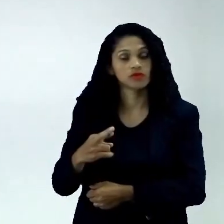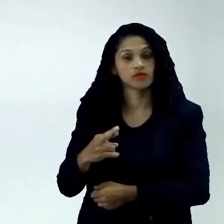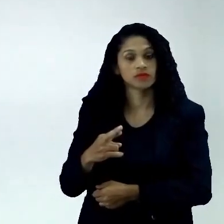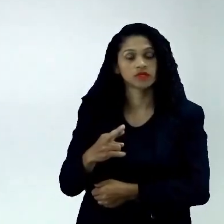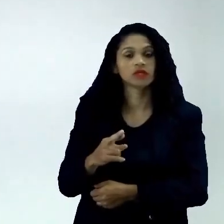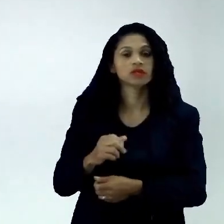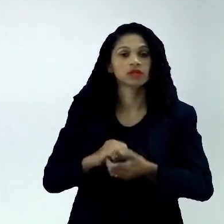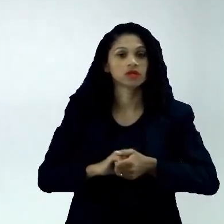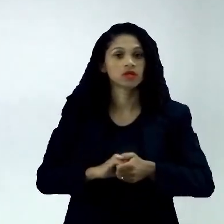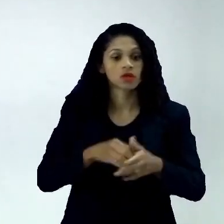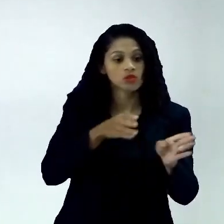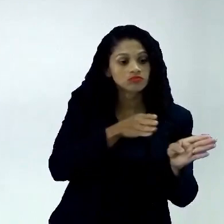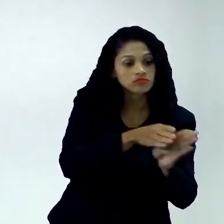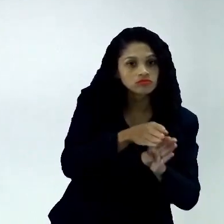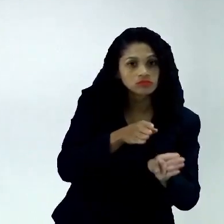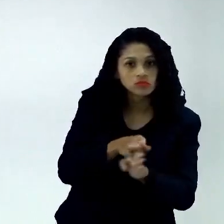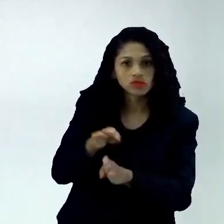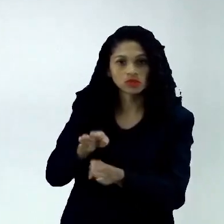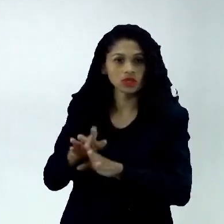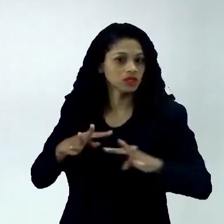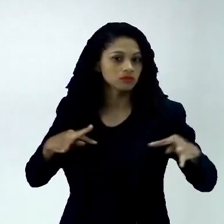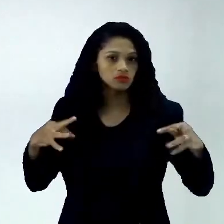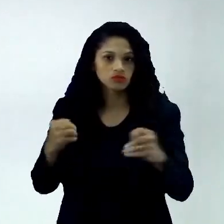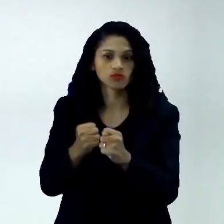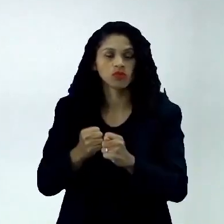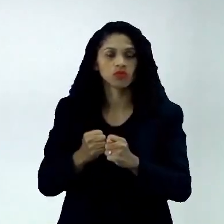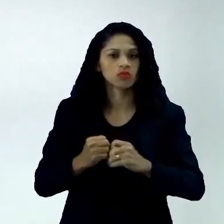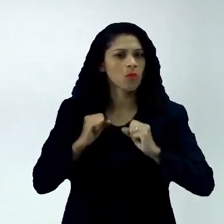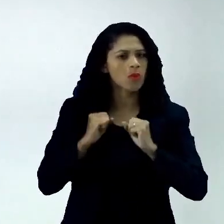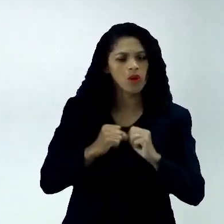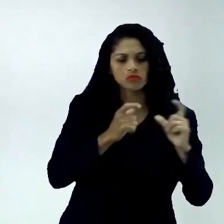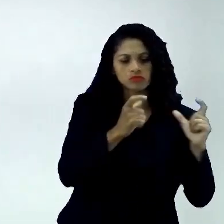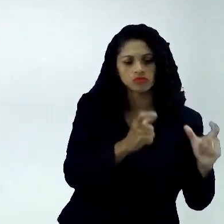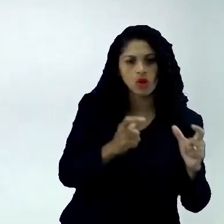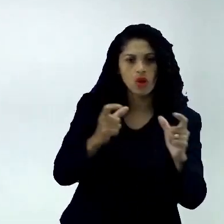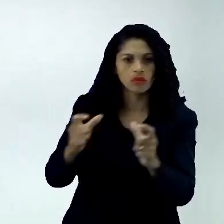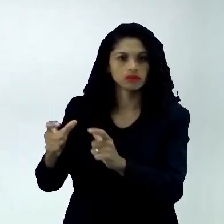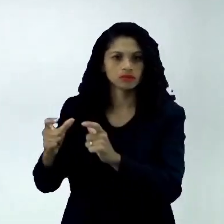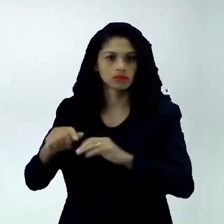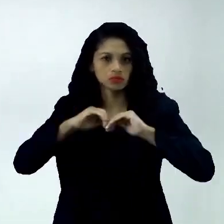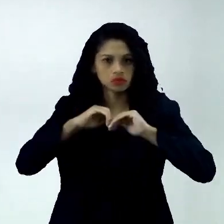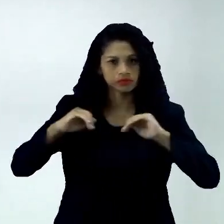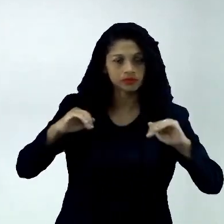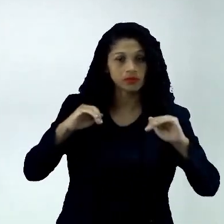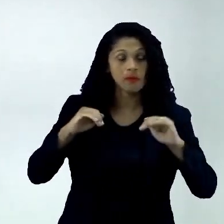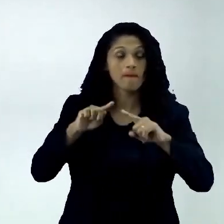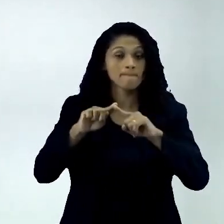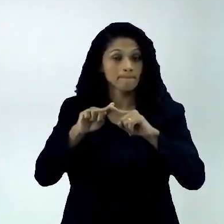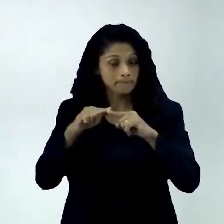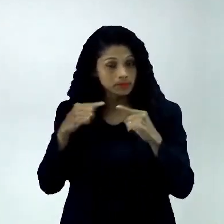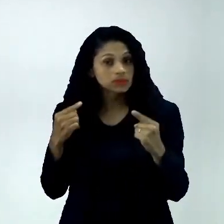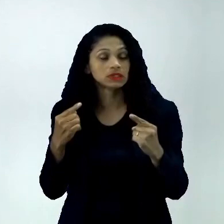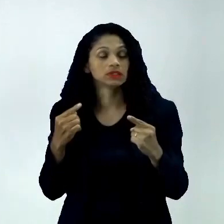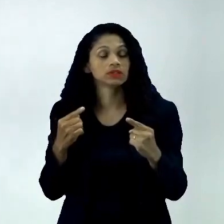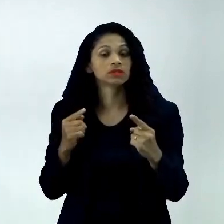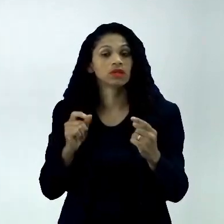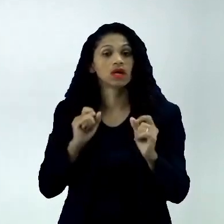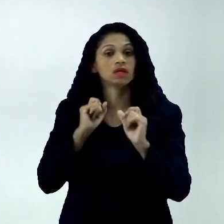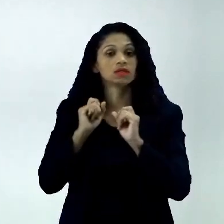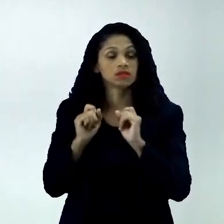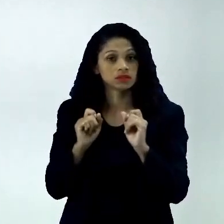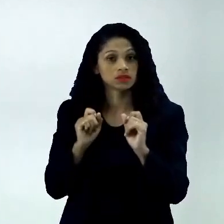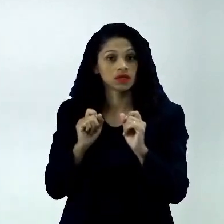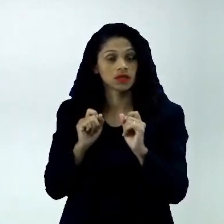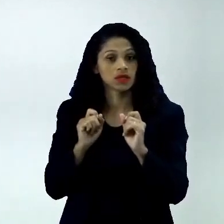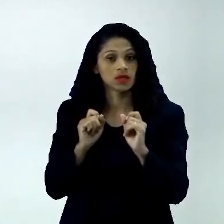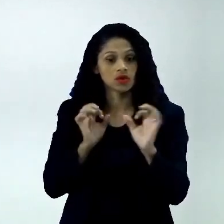determinada empresa. Pode até ser que tenha os setores, tenha os funcionários, tenha toda uma divisão, mas quem vai fazer a coordenação